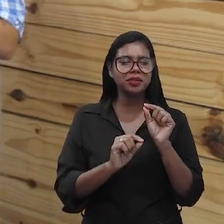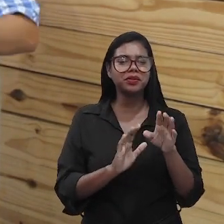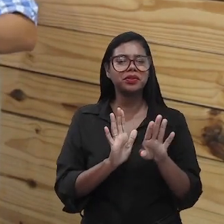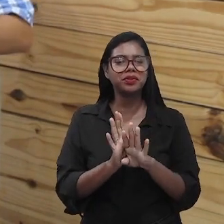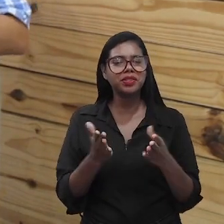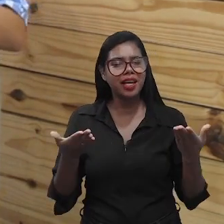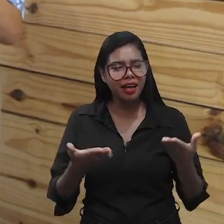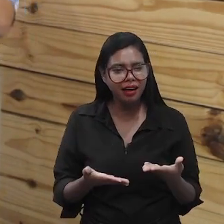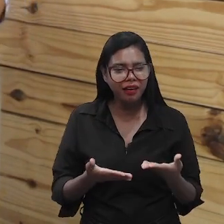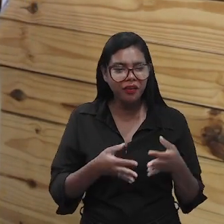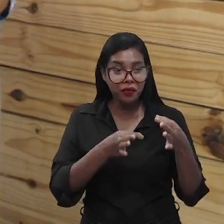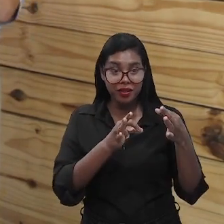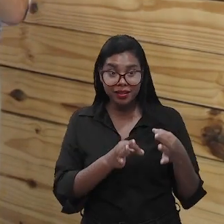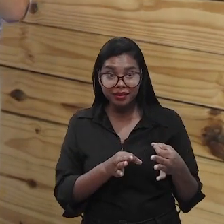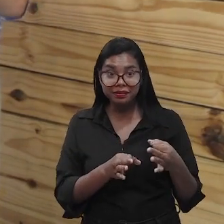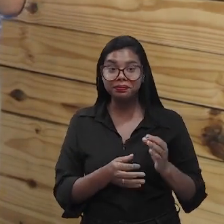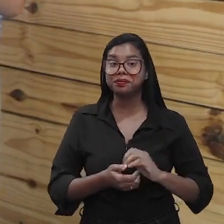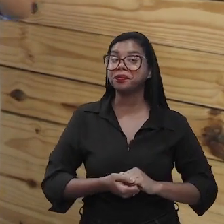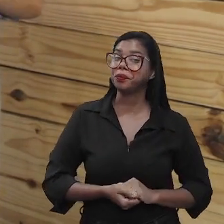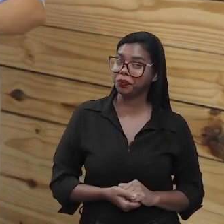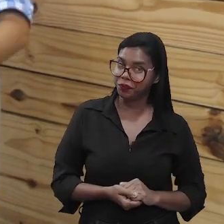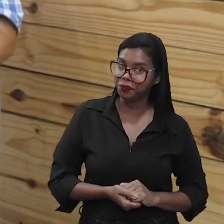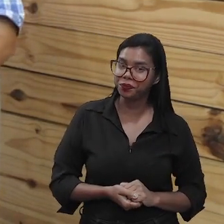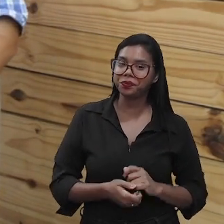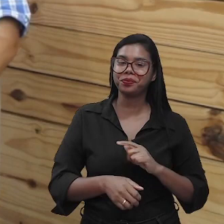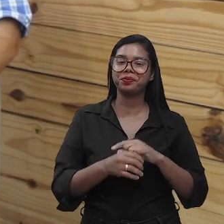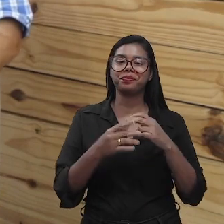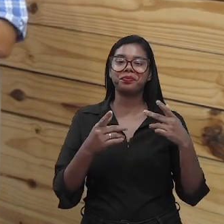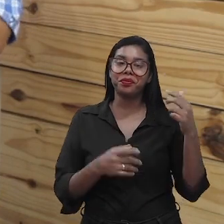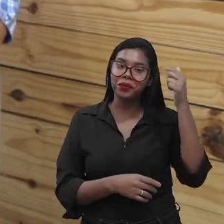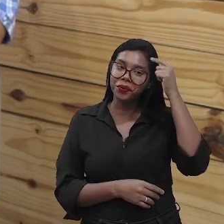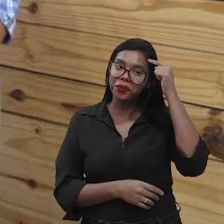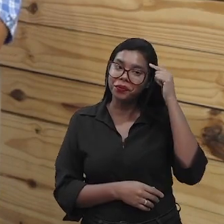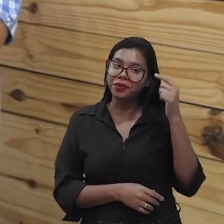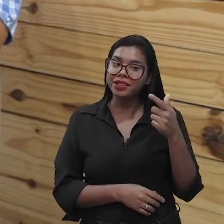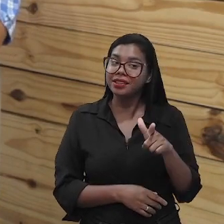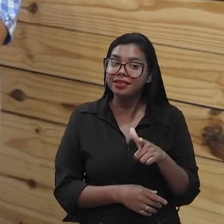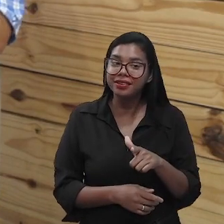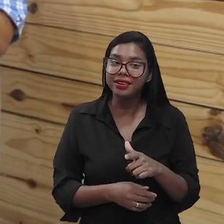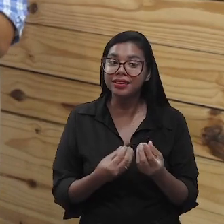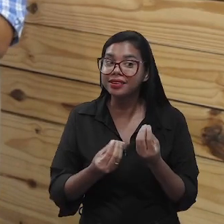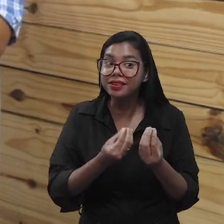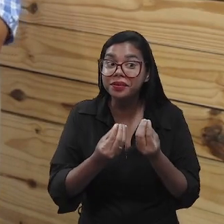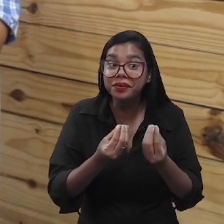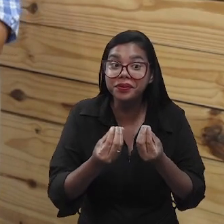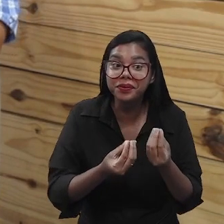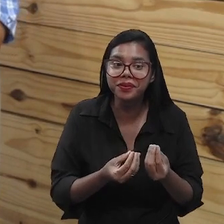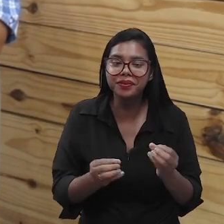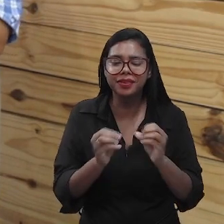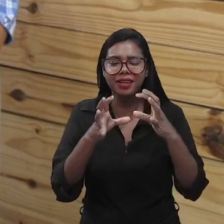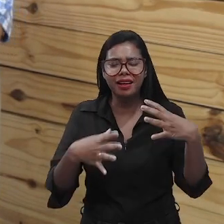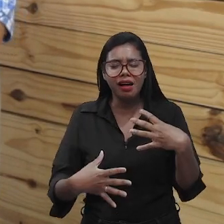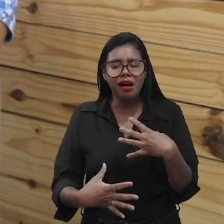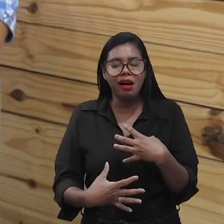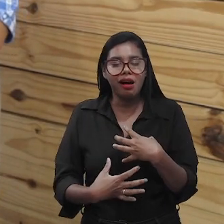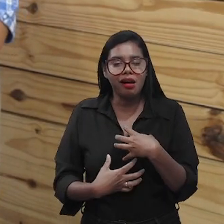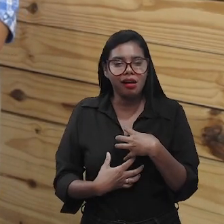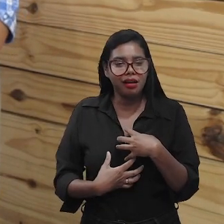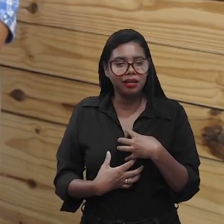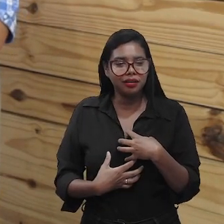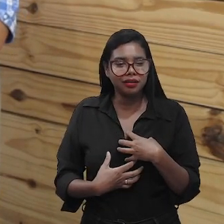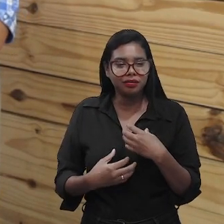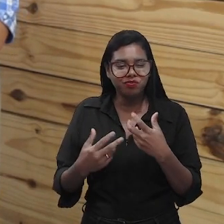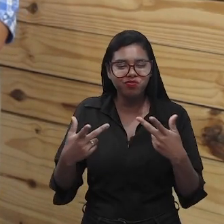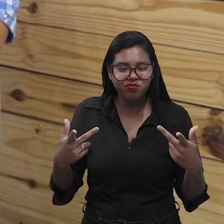depois na página 200, a pessoa, ah, aquilo que eu pensava que não é assim e tal. Então, criar esse sentimento também de comunidade é, de alguma forma, uma